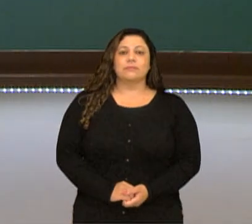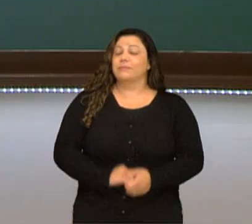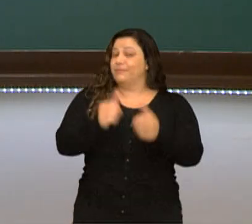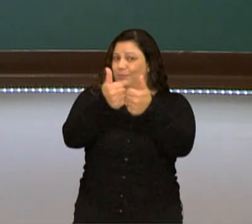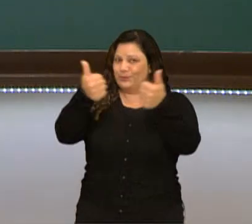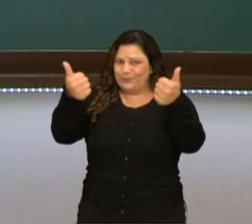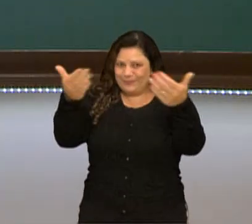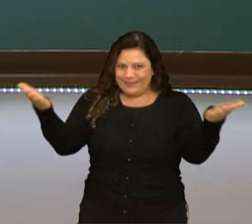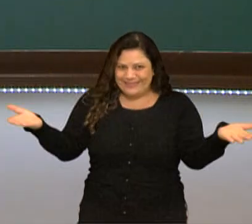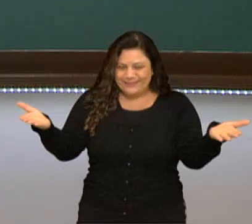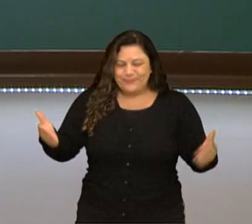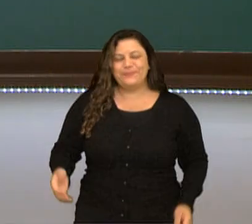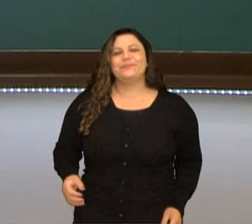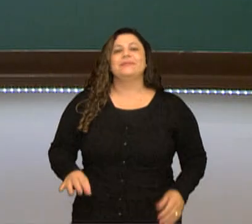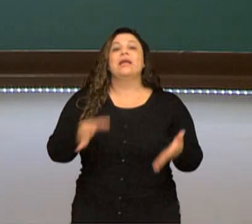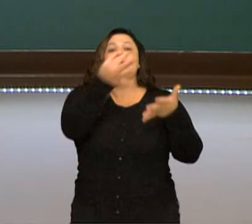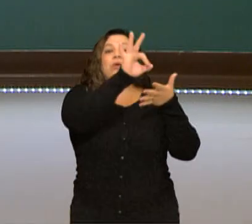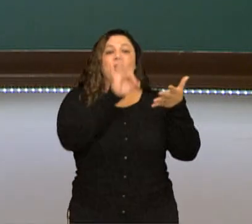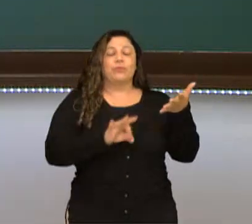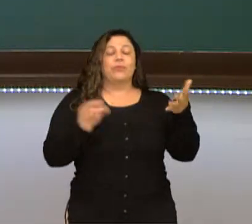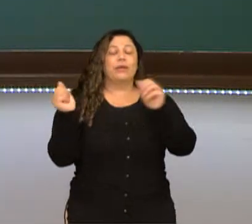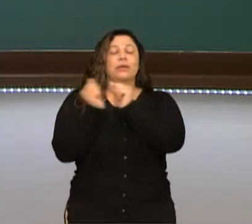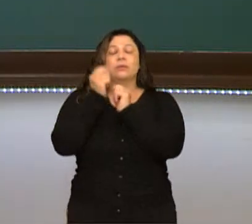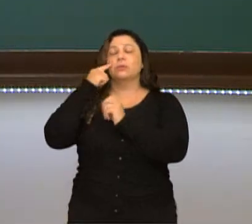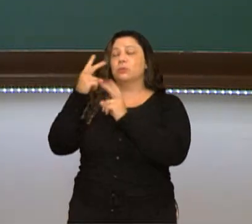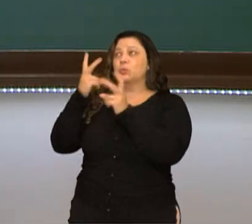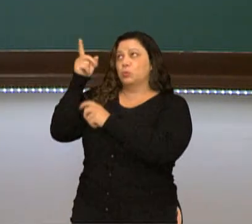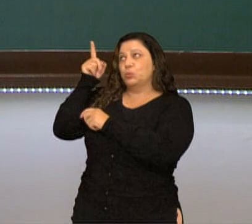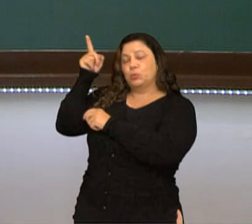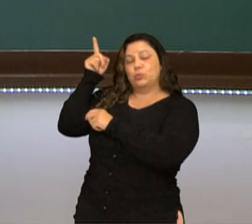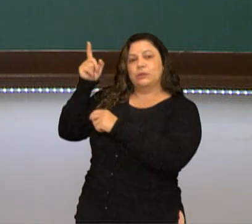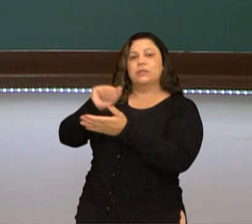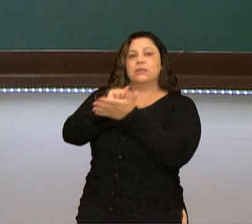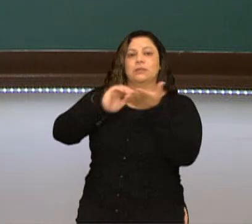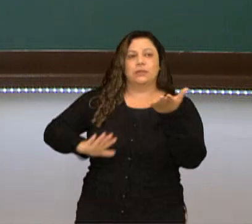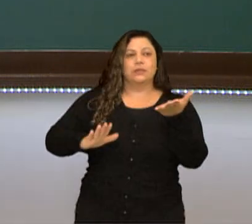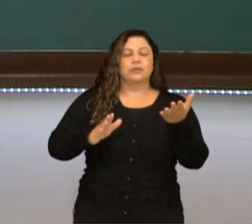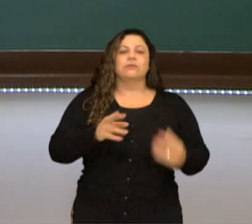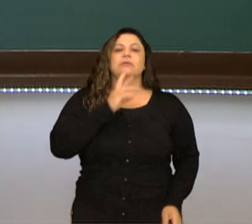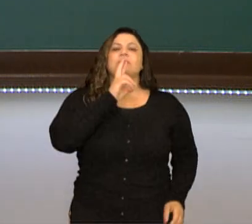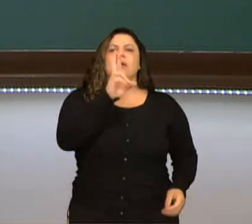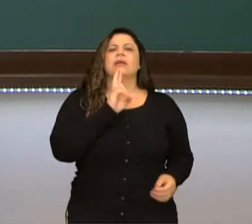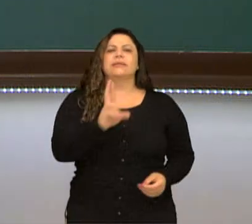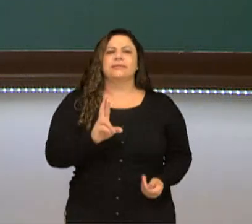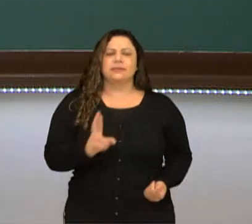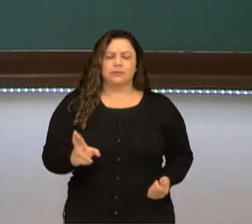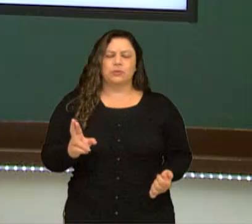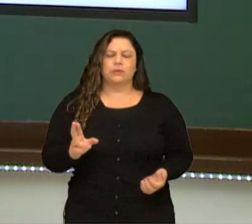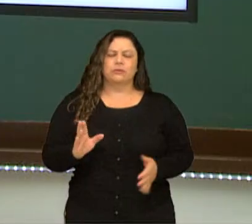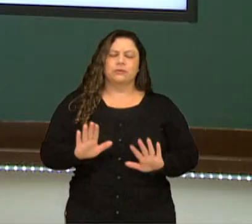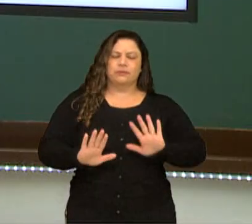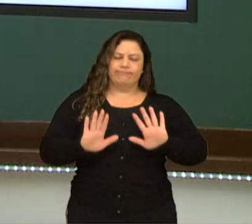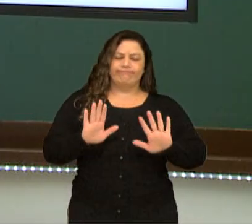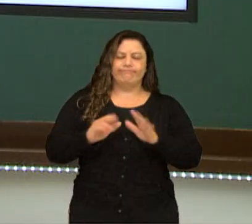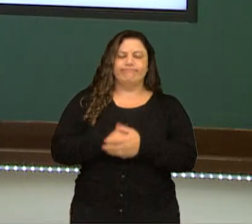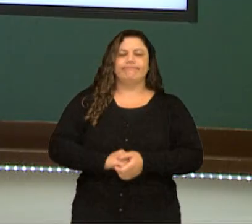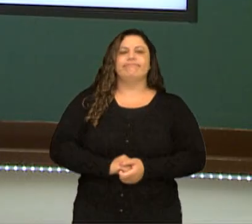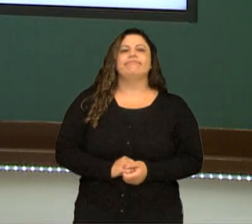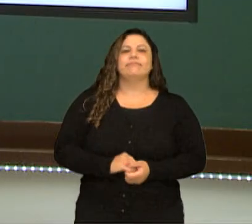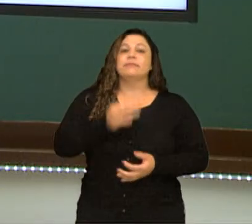Muito bem, confere comigo aqui algumas respostas viáveis a essas